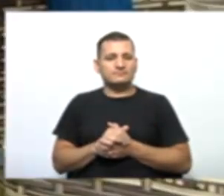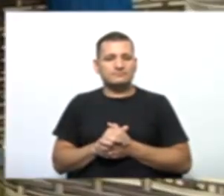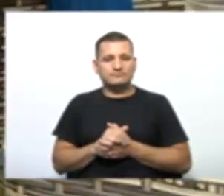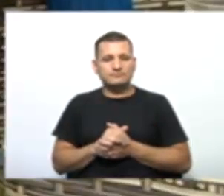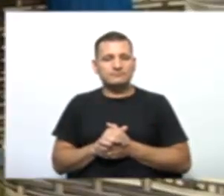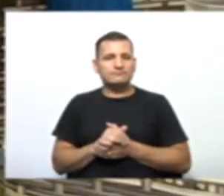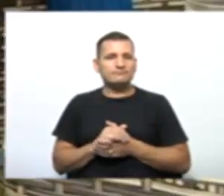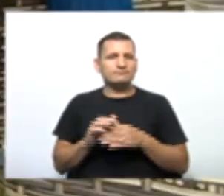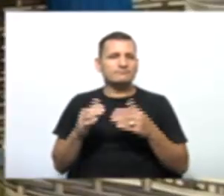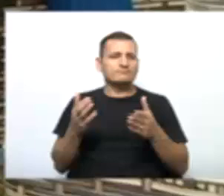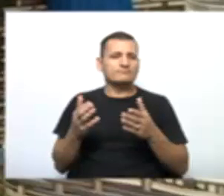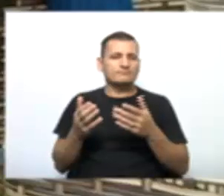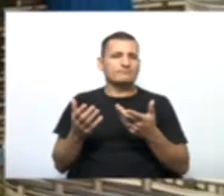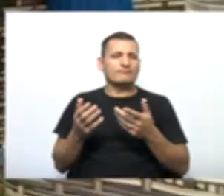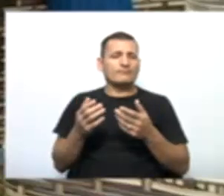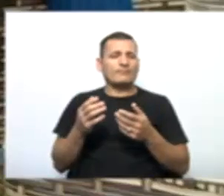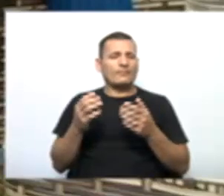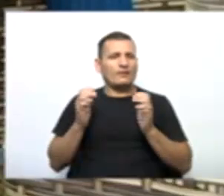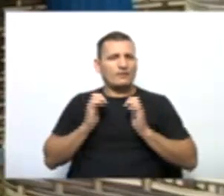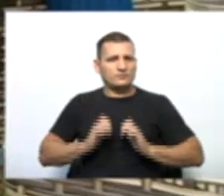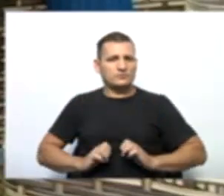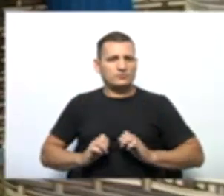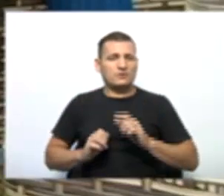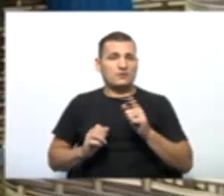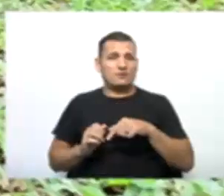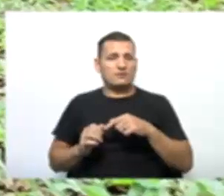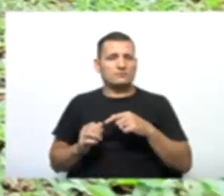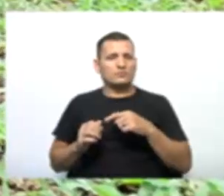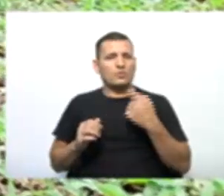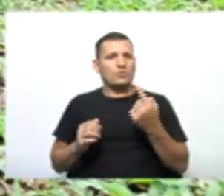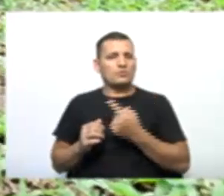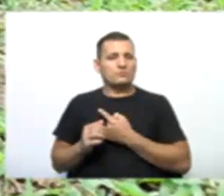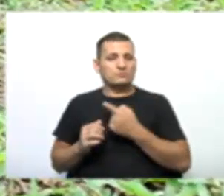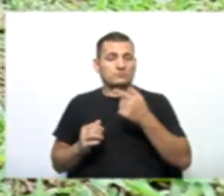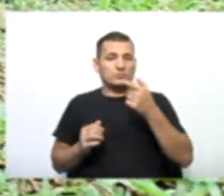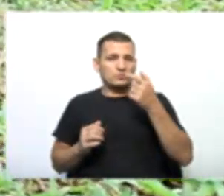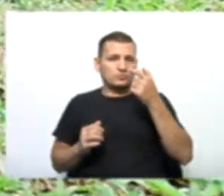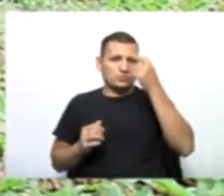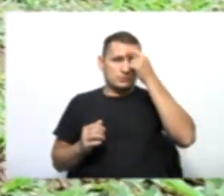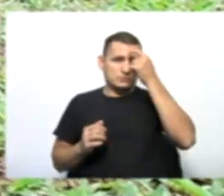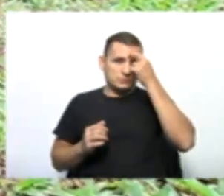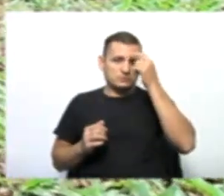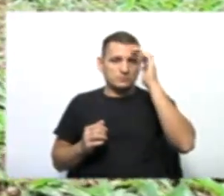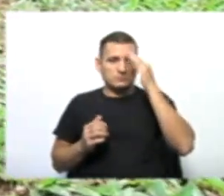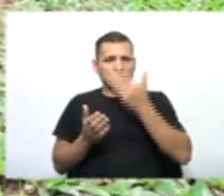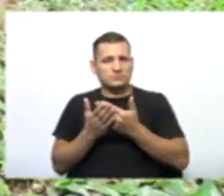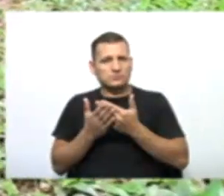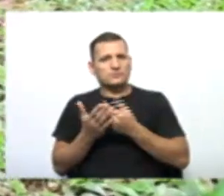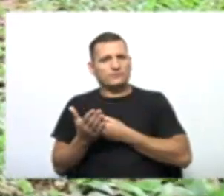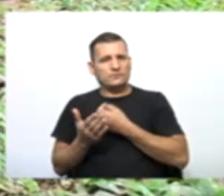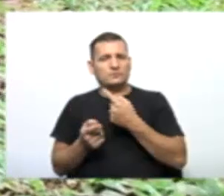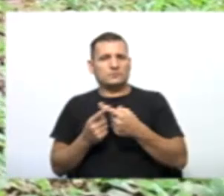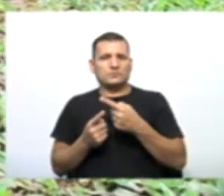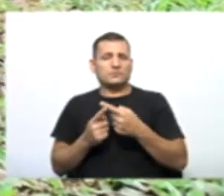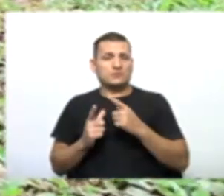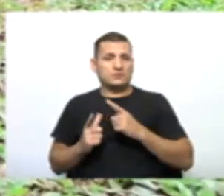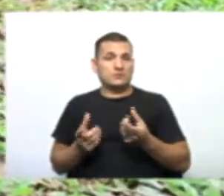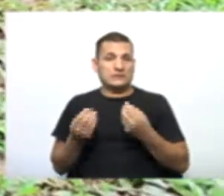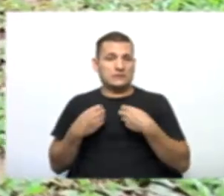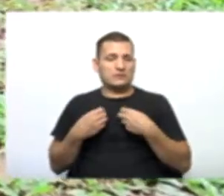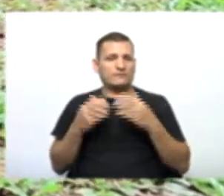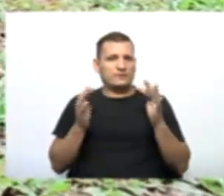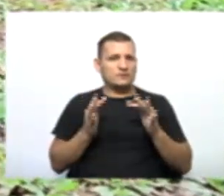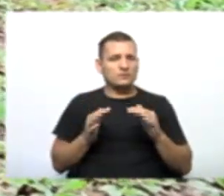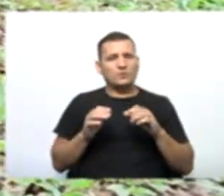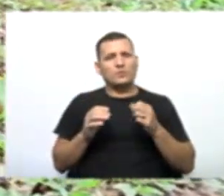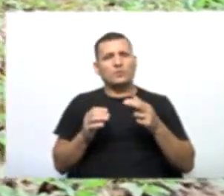gente poderia falar que tem duas formas de ética. Uma ética que é de convicção, que acredita e vive porque sabe que faz feliz, e uma ética,